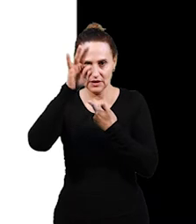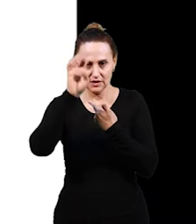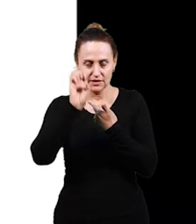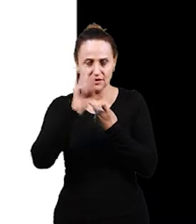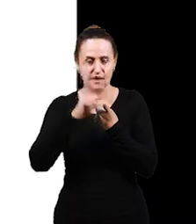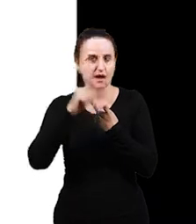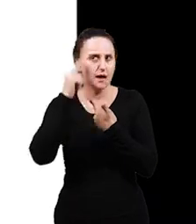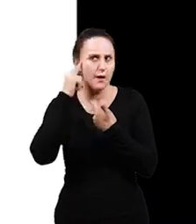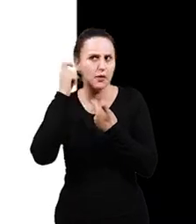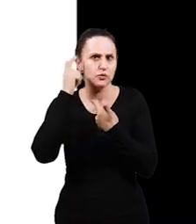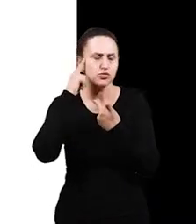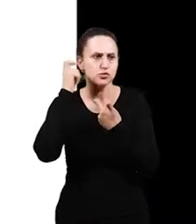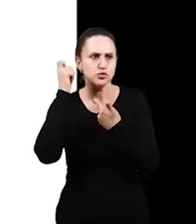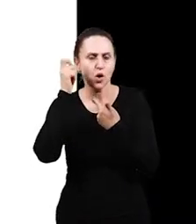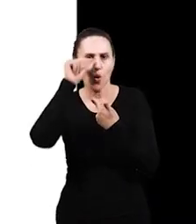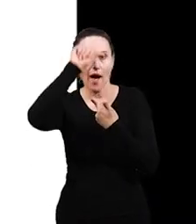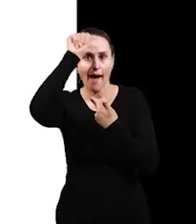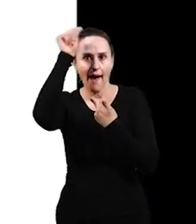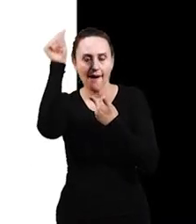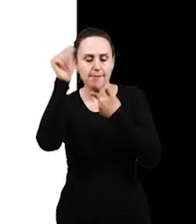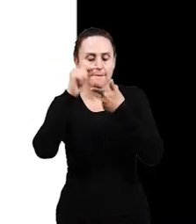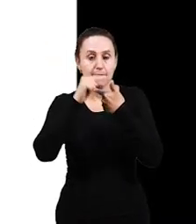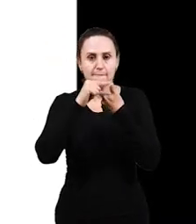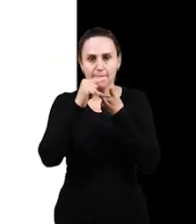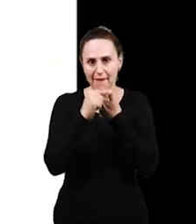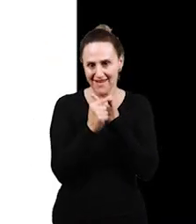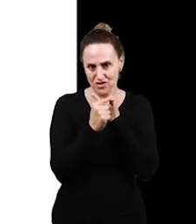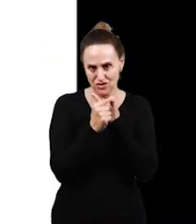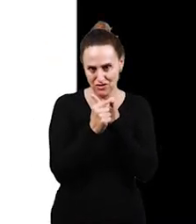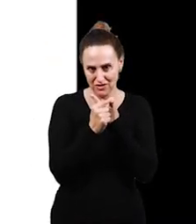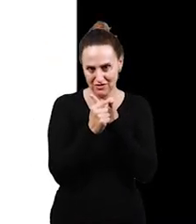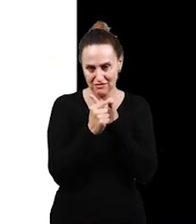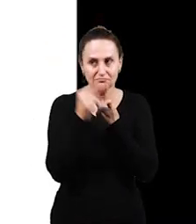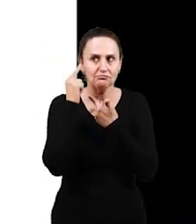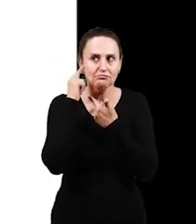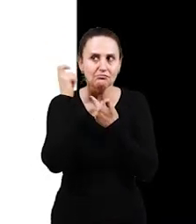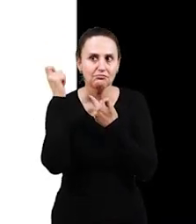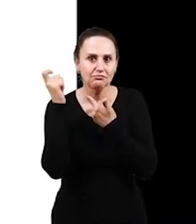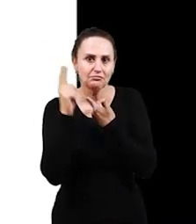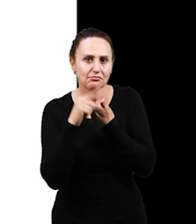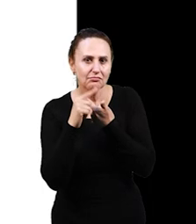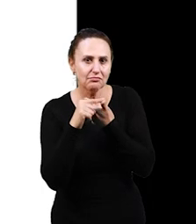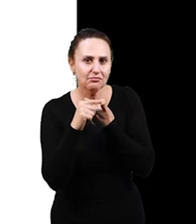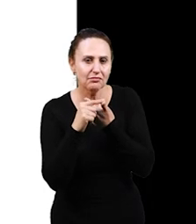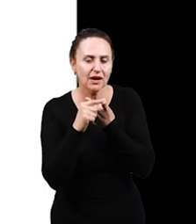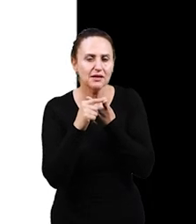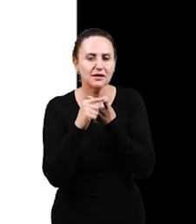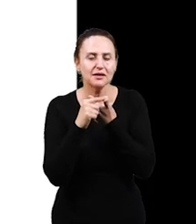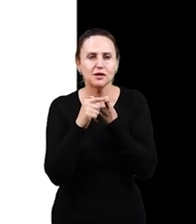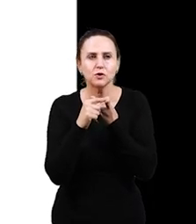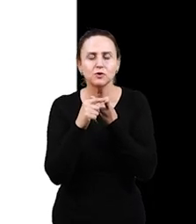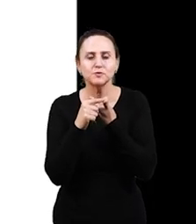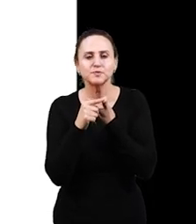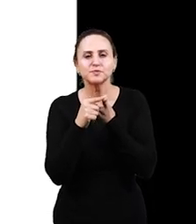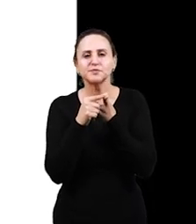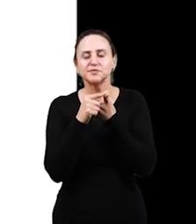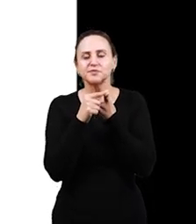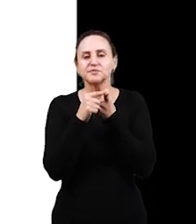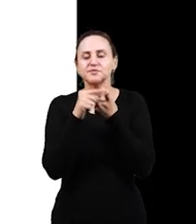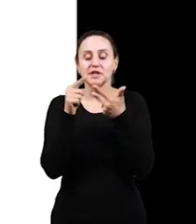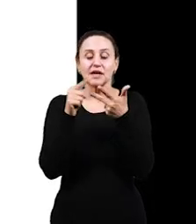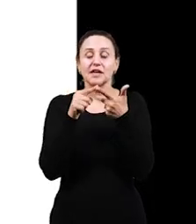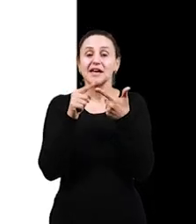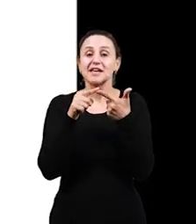todo o som que eu tenho aquilo que me remete aquilo que é restou a no meu ouvido